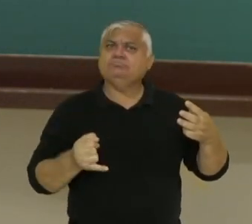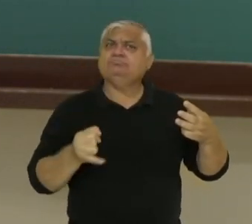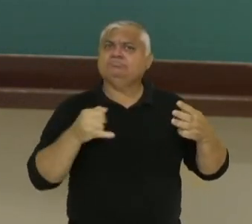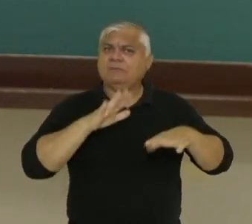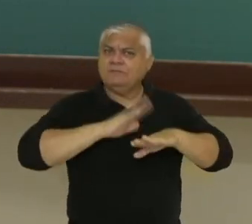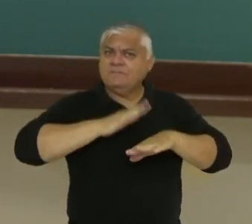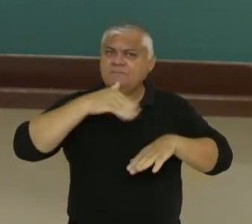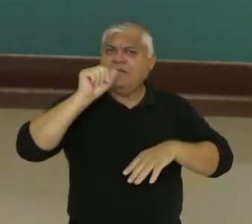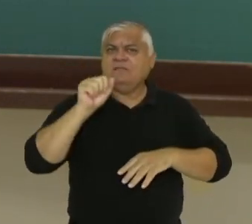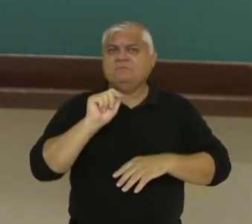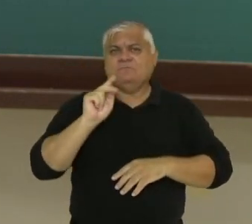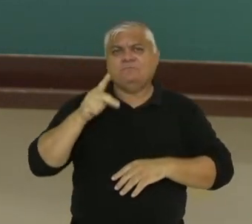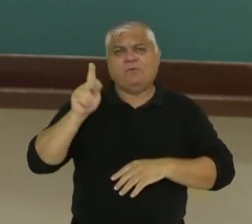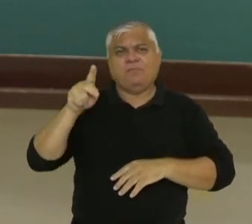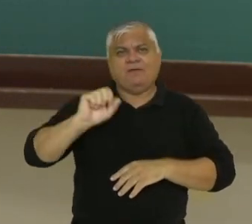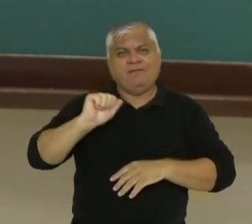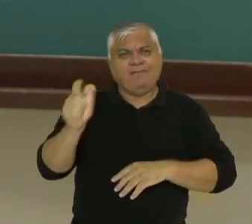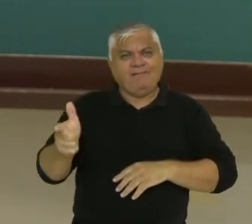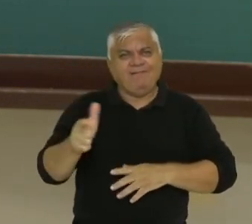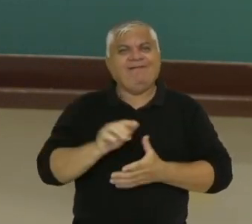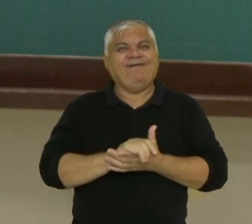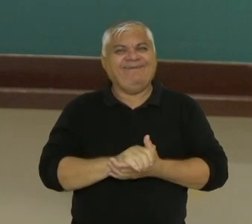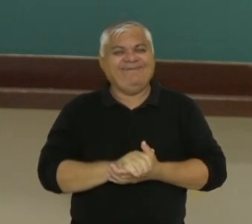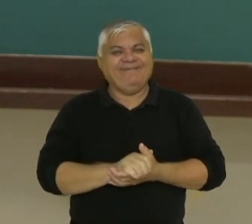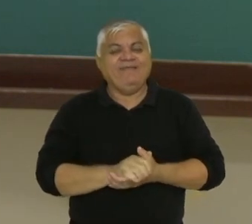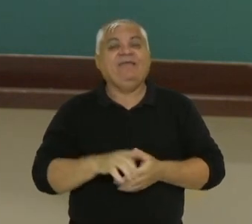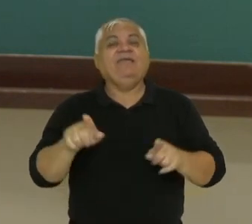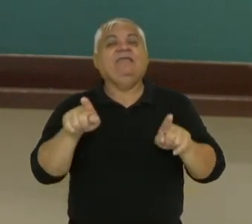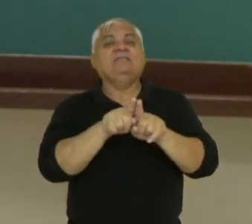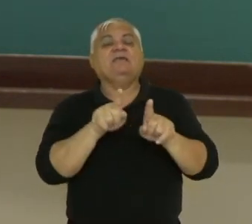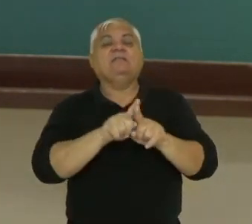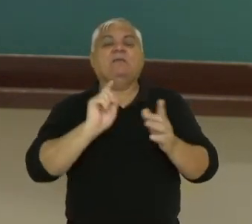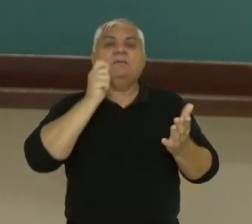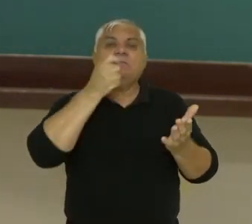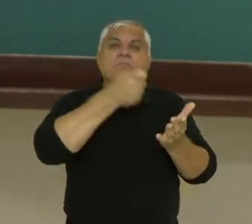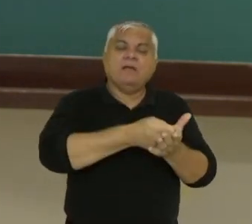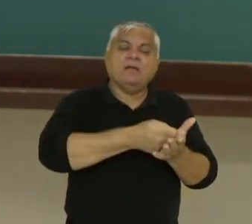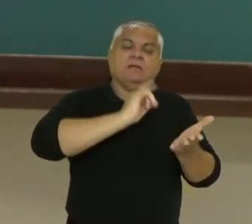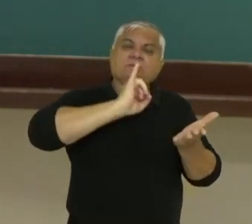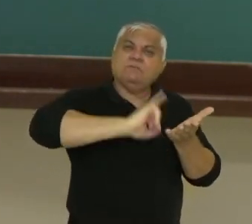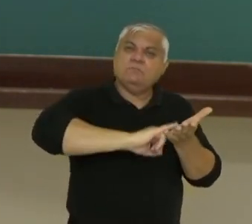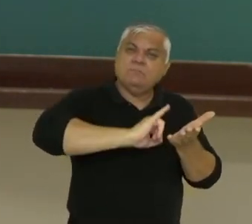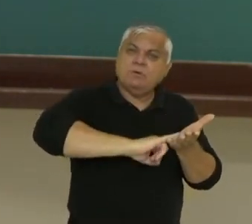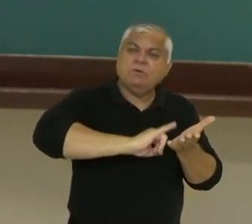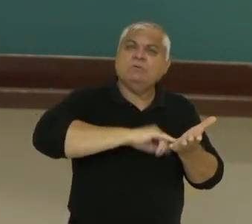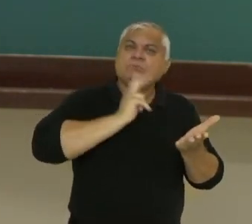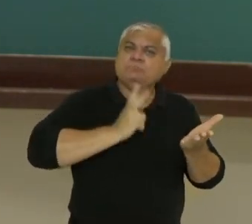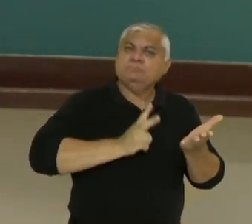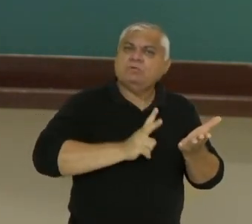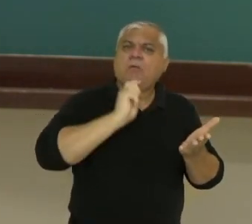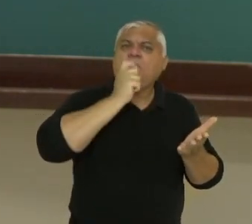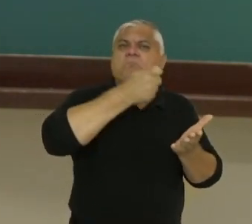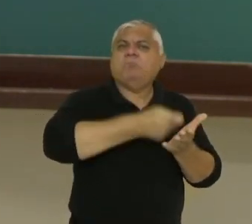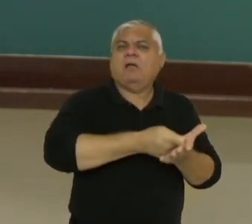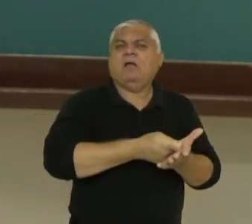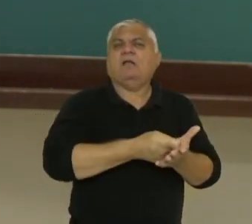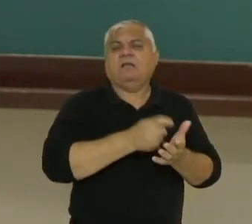mais que a poupança. E que sobre ele é cobrado uma tributação, que é o imposto de renda